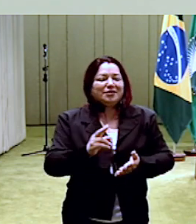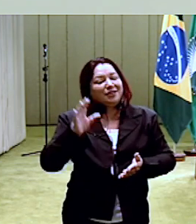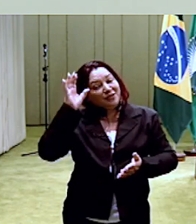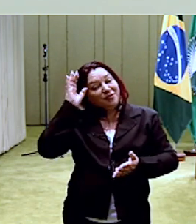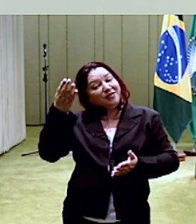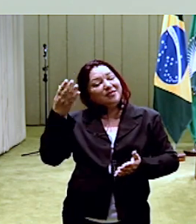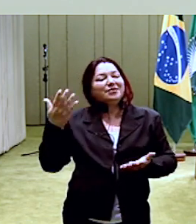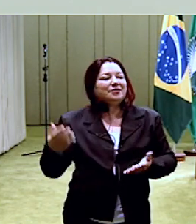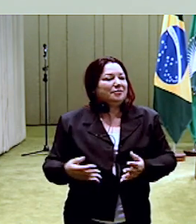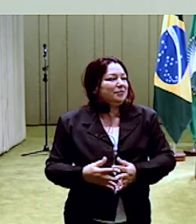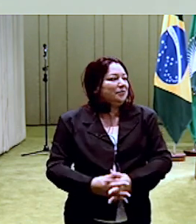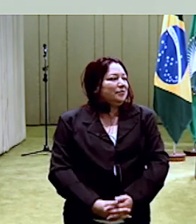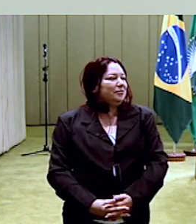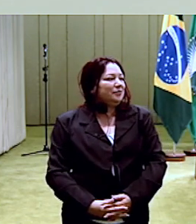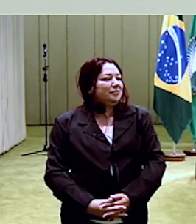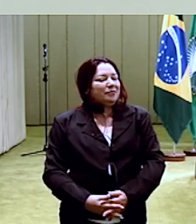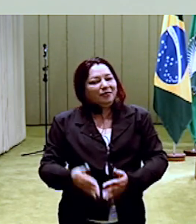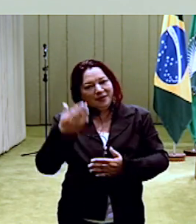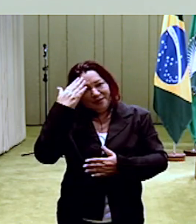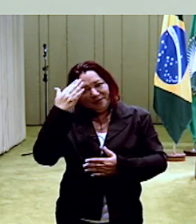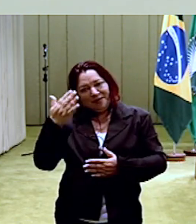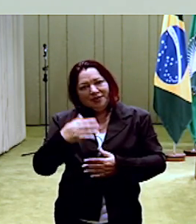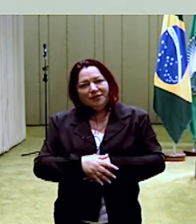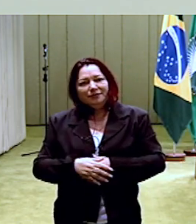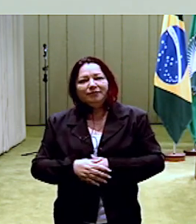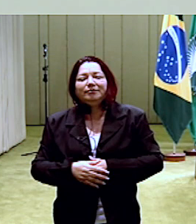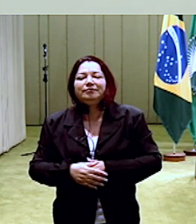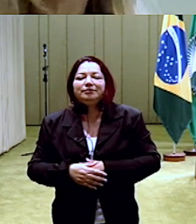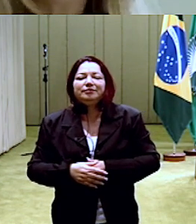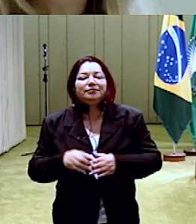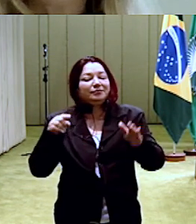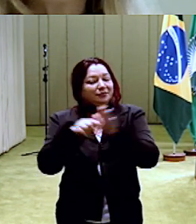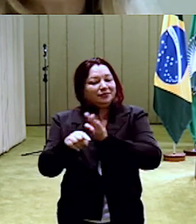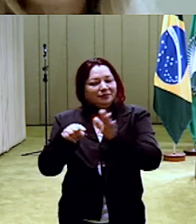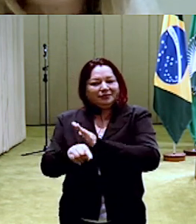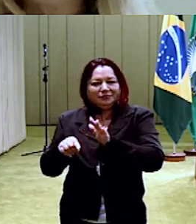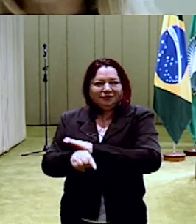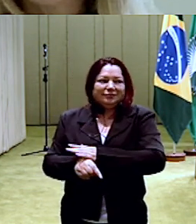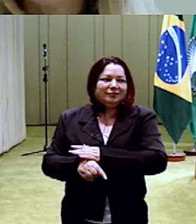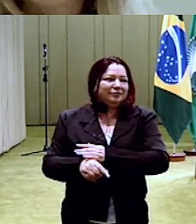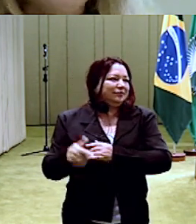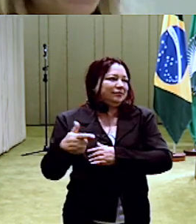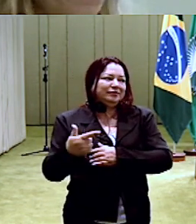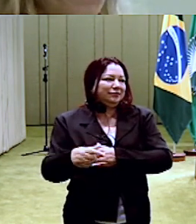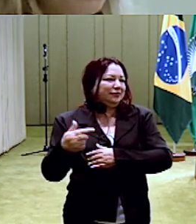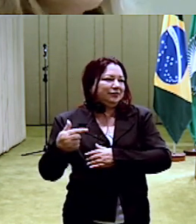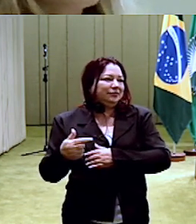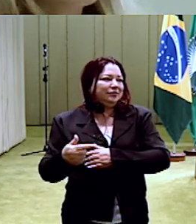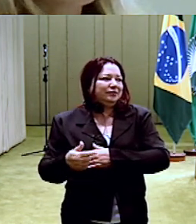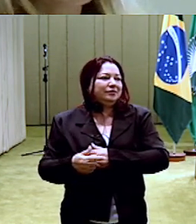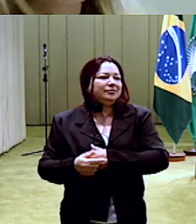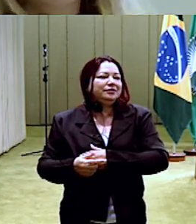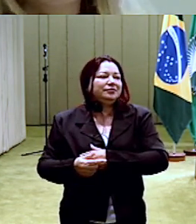trazer soluções em algum momento. Muito obrigado, senhora Natália Dias. Bem, foram várias perguntas em uma só, acho que a gente não vai ter mais tempo para outras